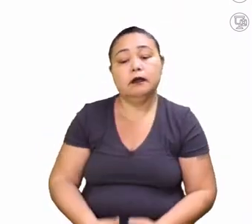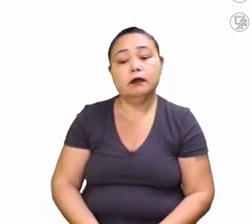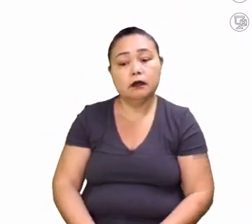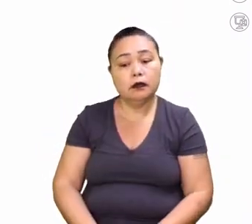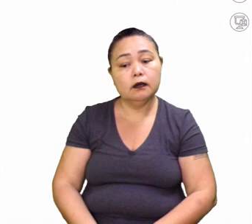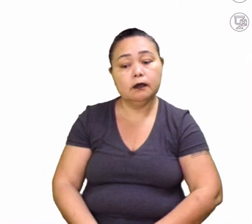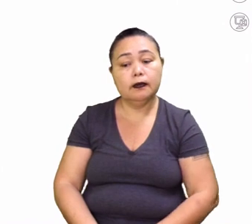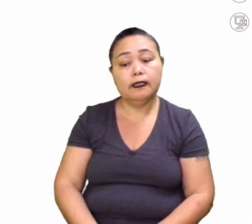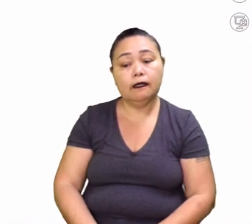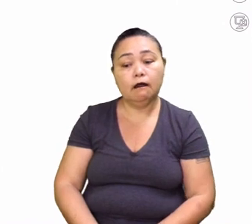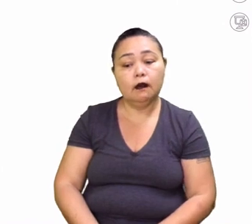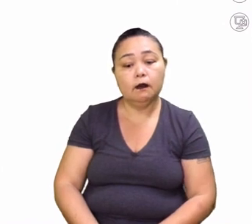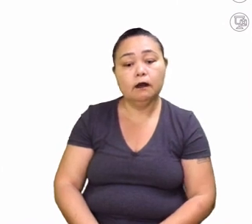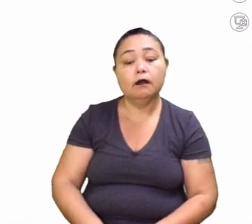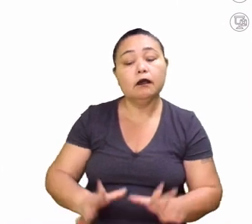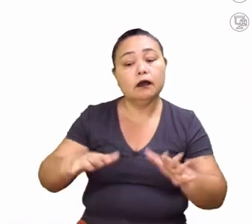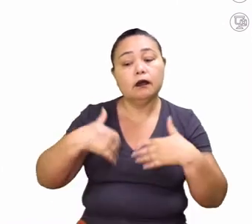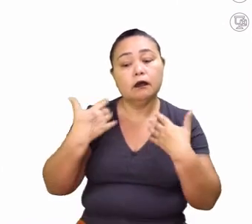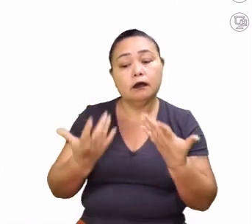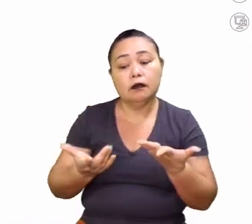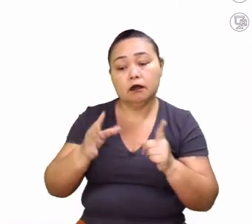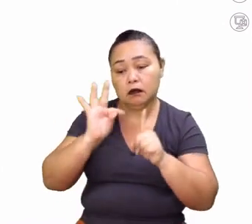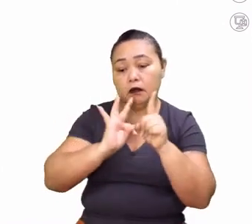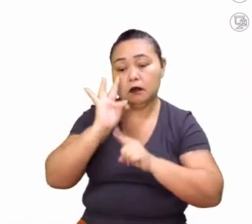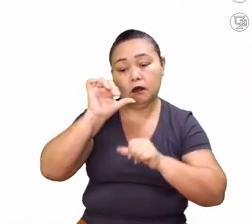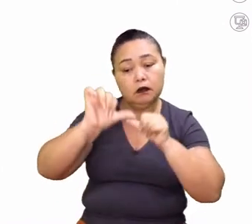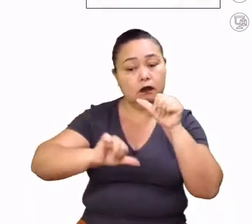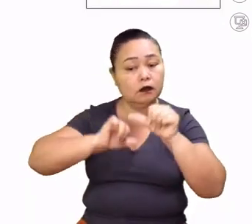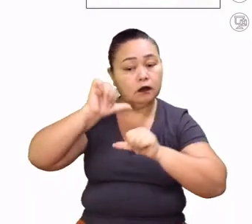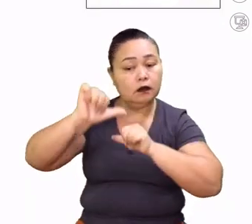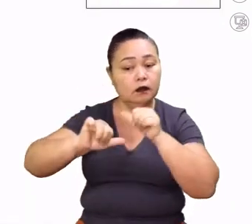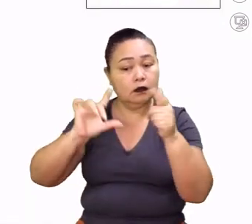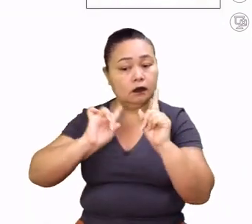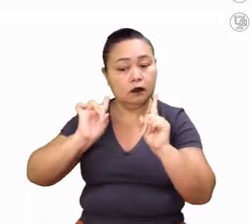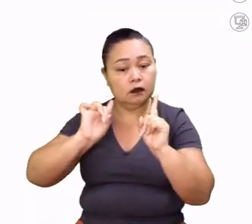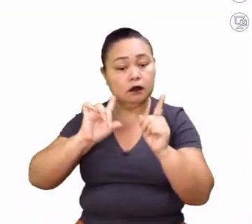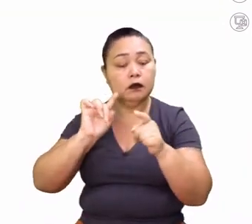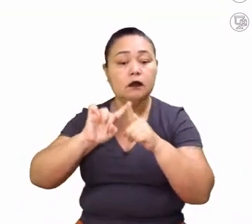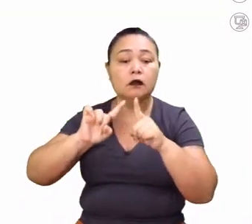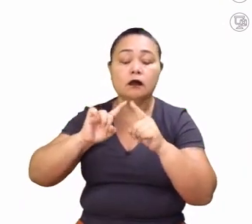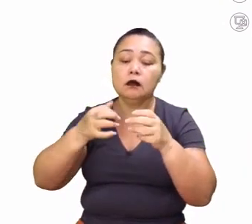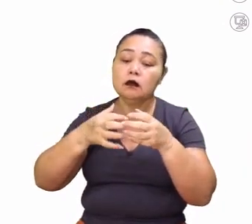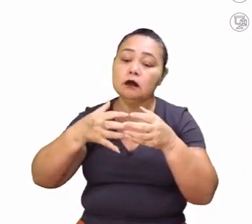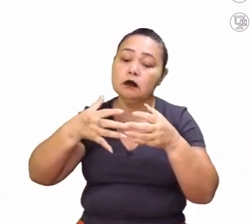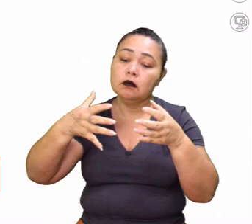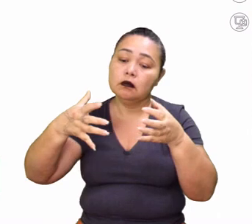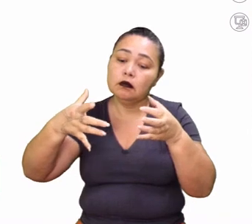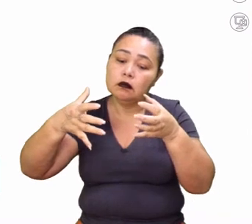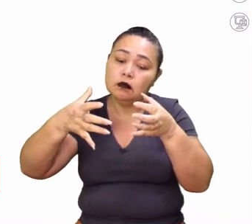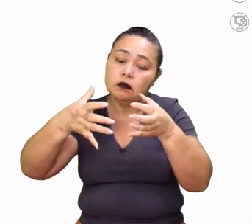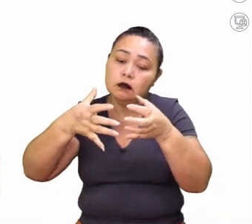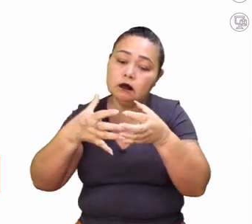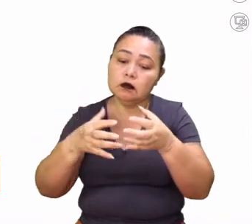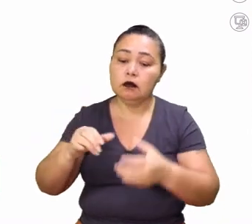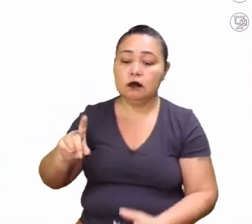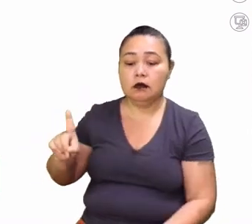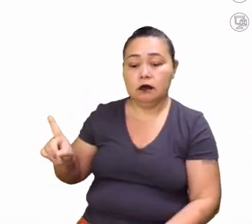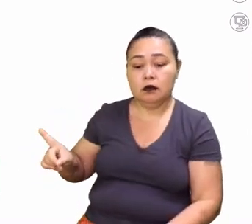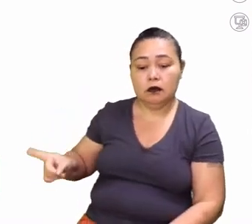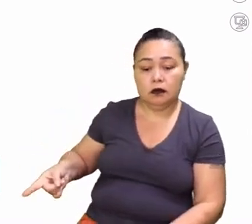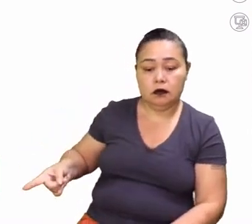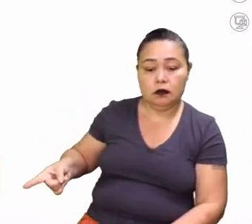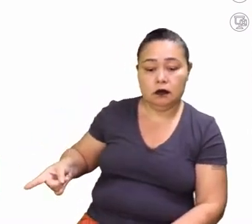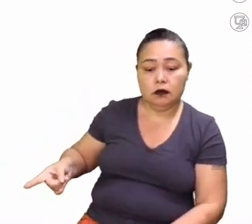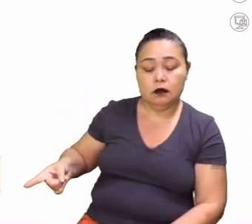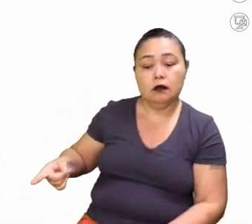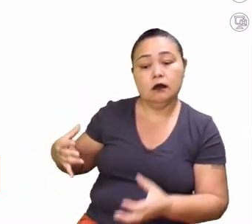contração e claro que a temperatura não variou nós sabemos que a contração ela é uma contração isotérmica não